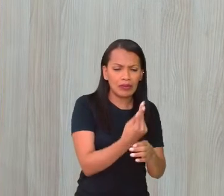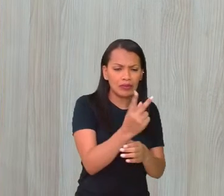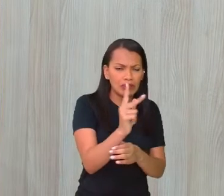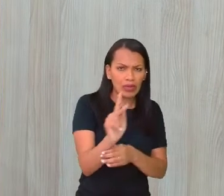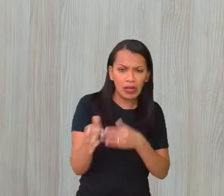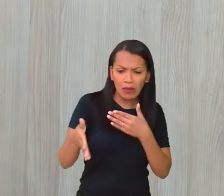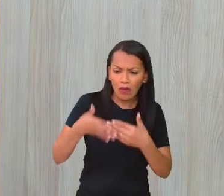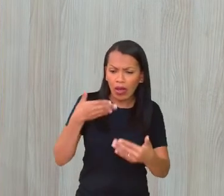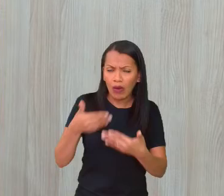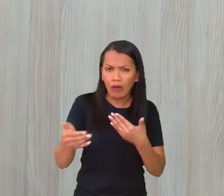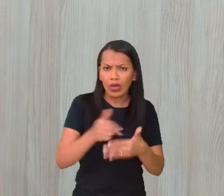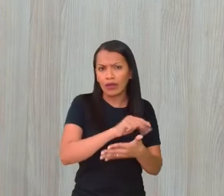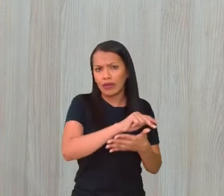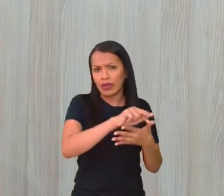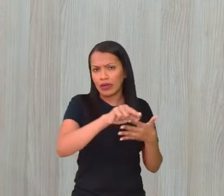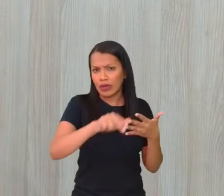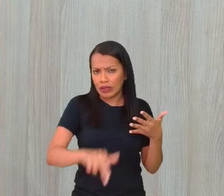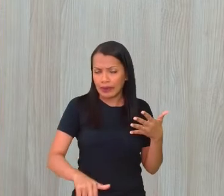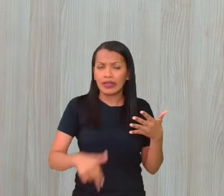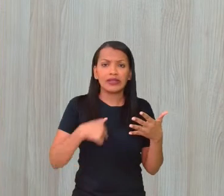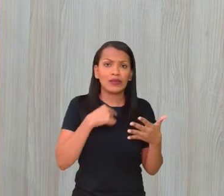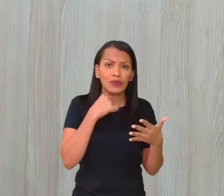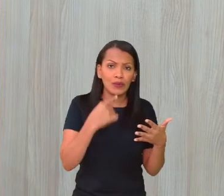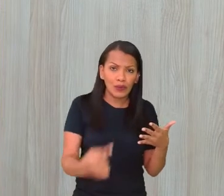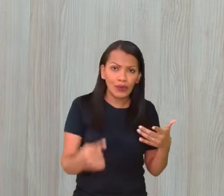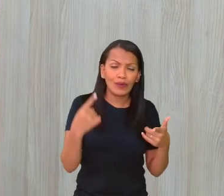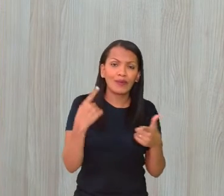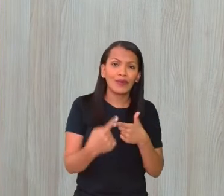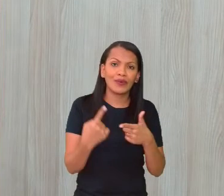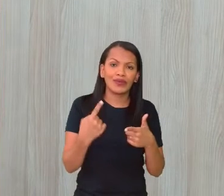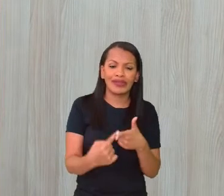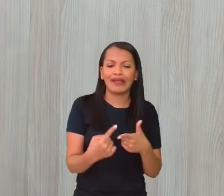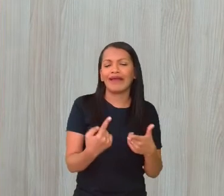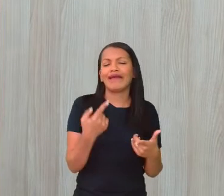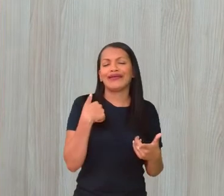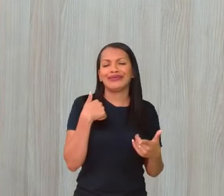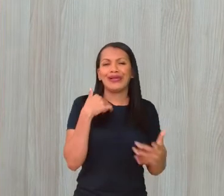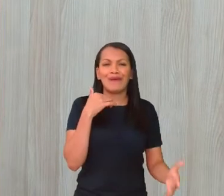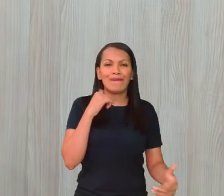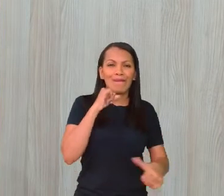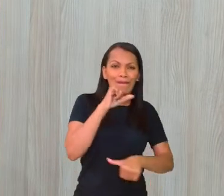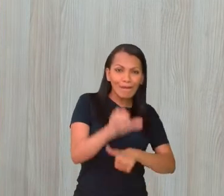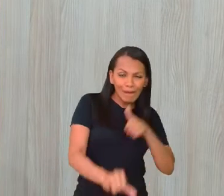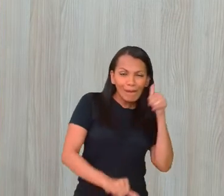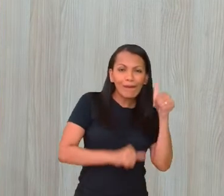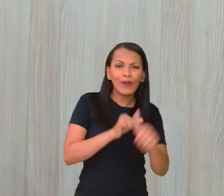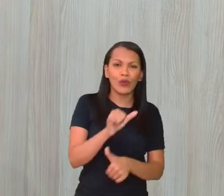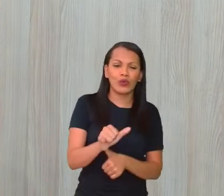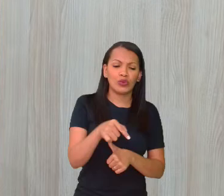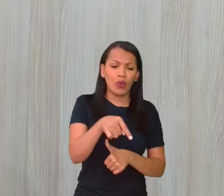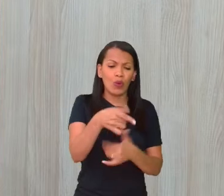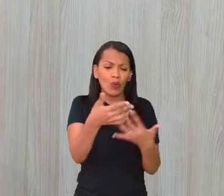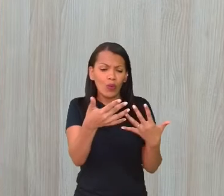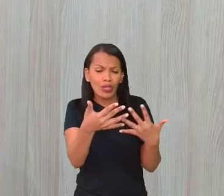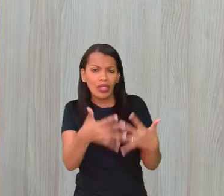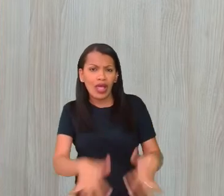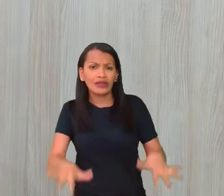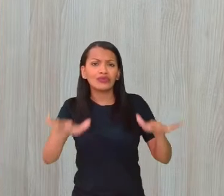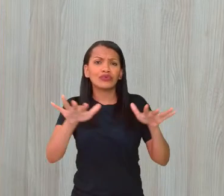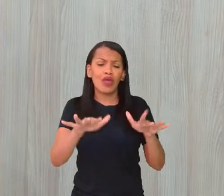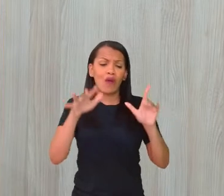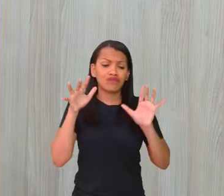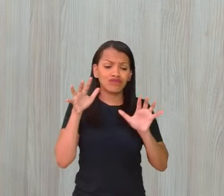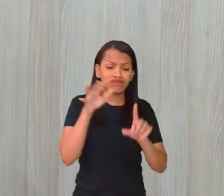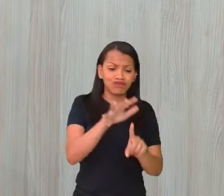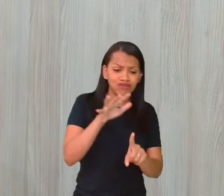outra especiarias dessa, aí vai ter o que? Alteração da dinâmica natural daquele ambiente, aí provocando